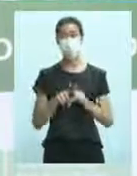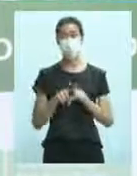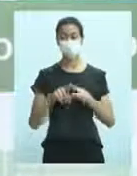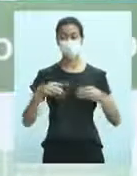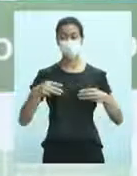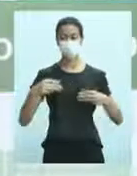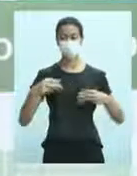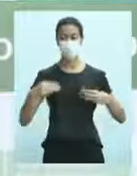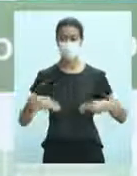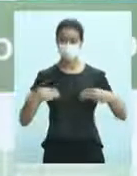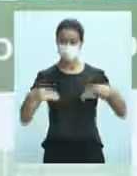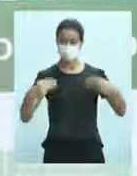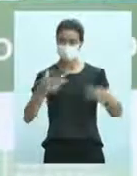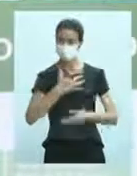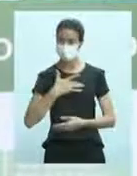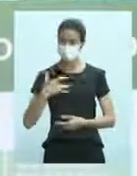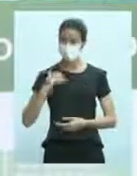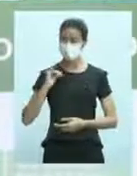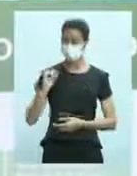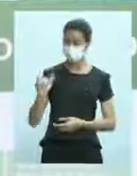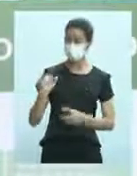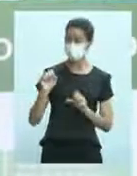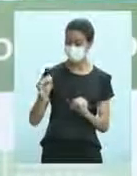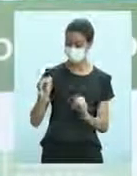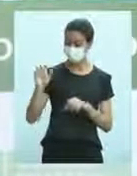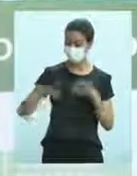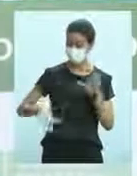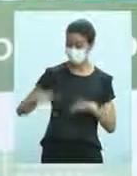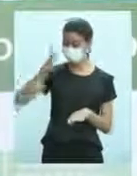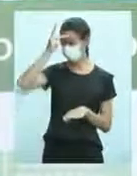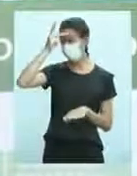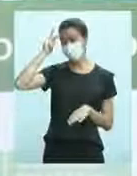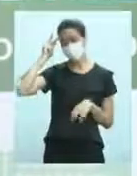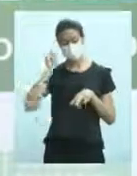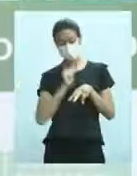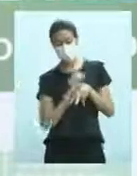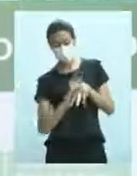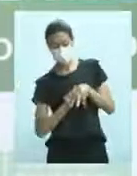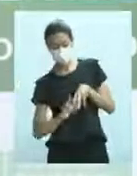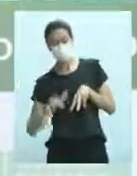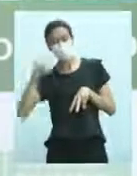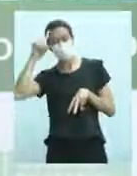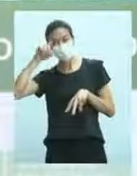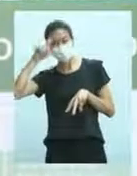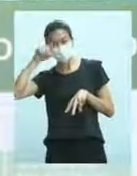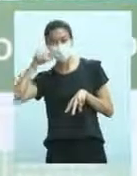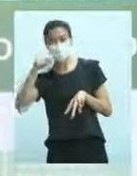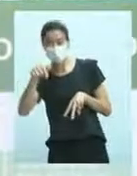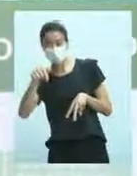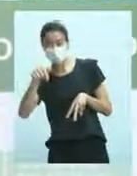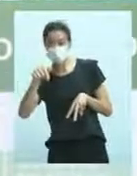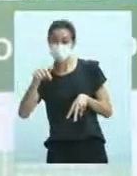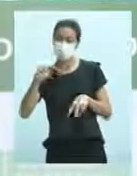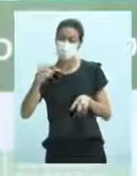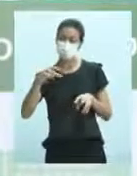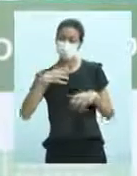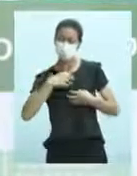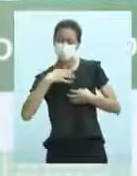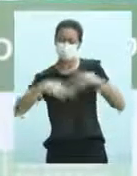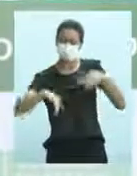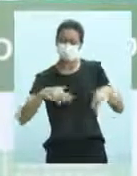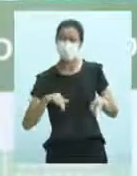apontado que espécie lá pode ser feito também e para sempre após o sétimo dia para ter acima de c